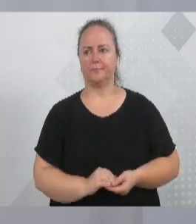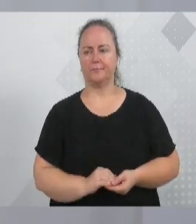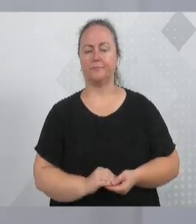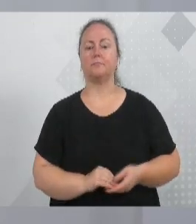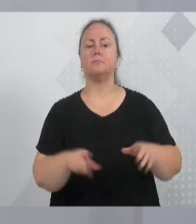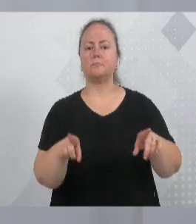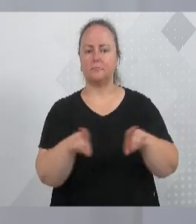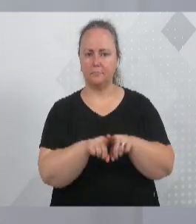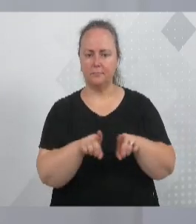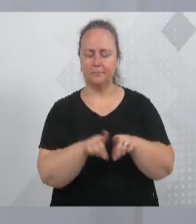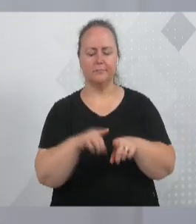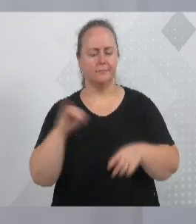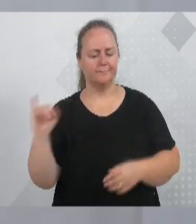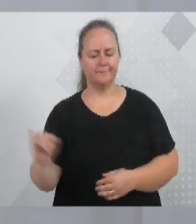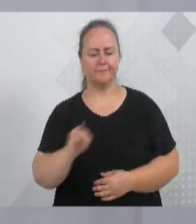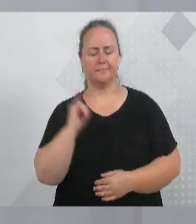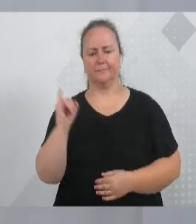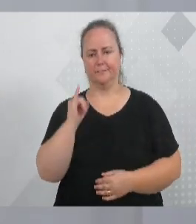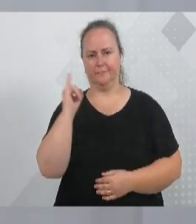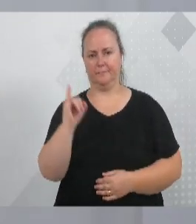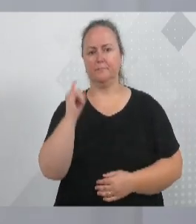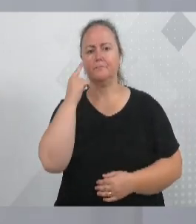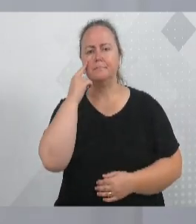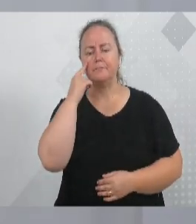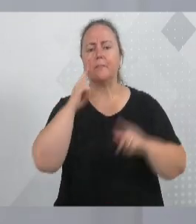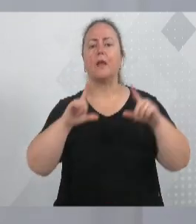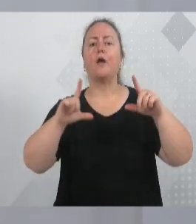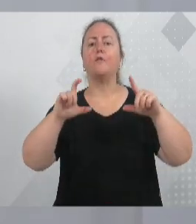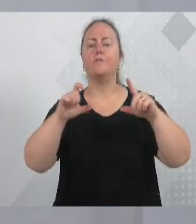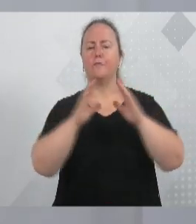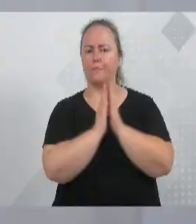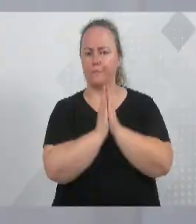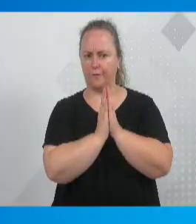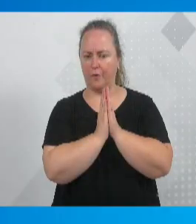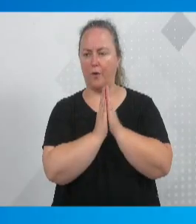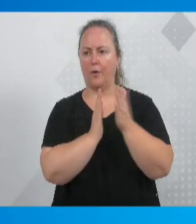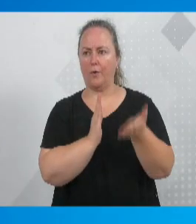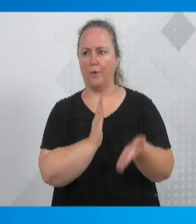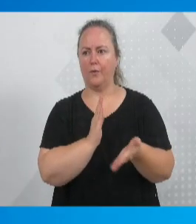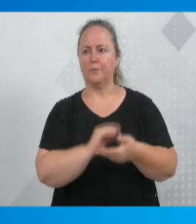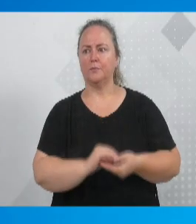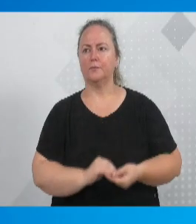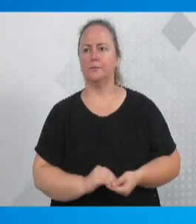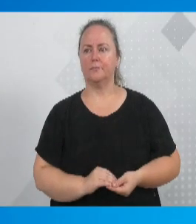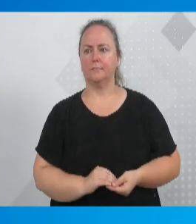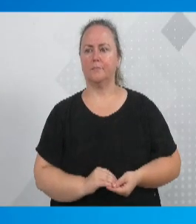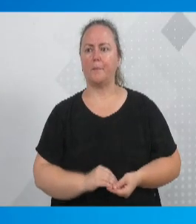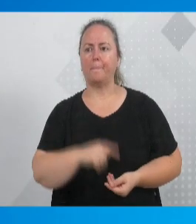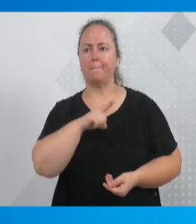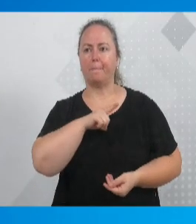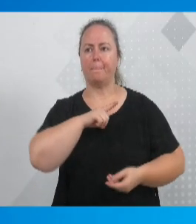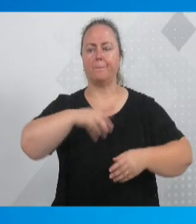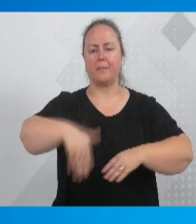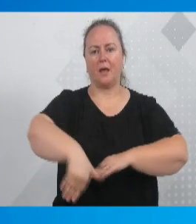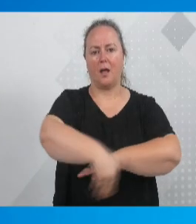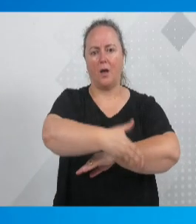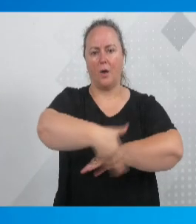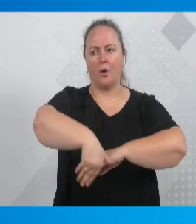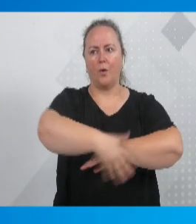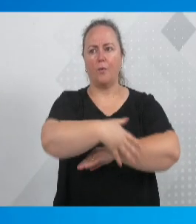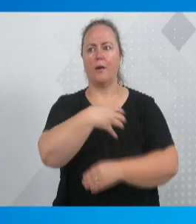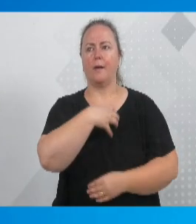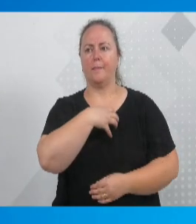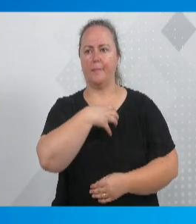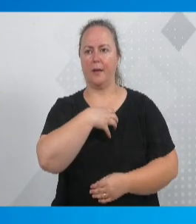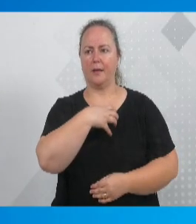demanda tante essa demanda se puder colocar a foto ali por gentileza calçada ciclovia na Rua Bahia próximo a 3147 Deixa um